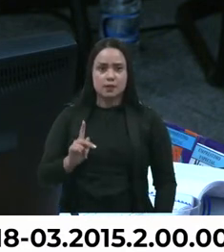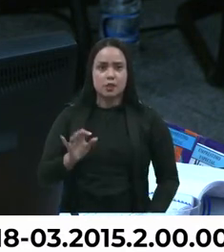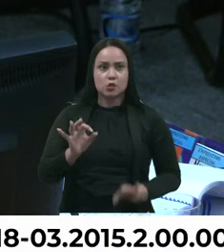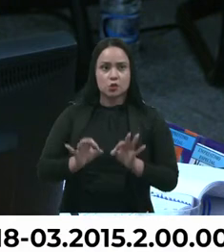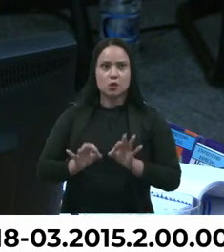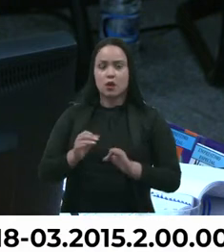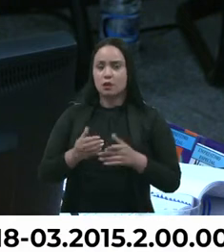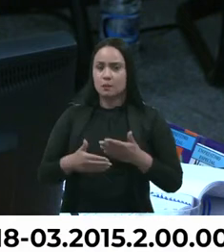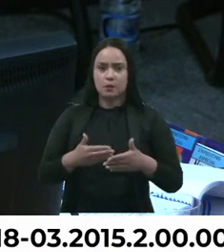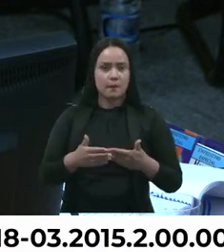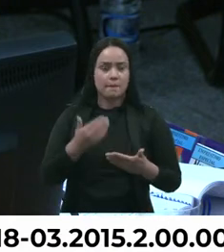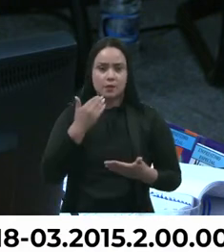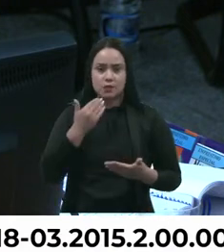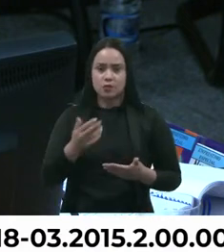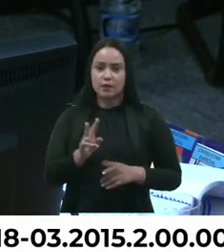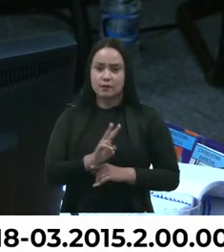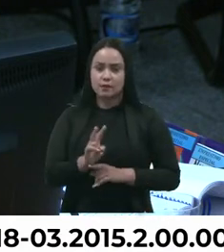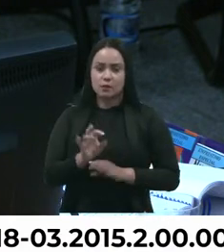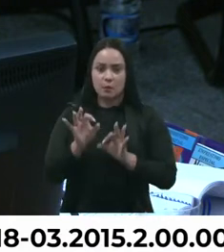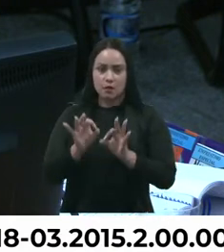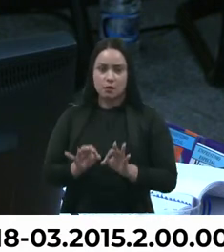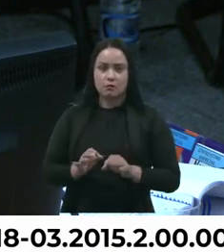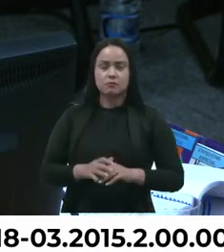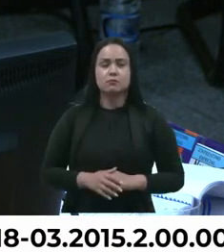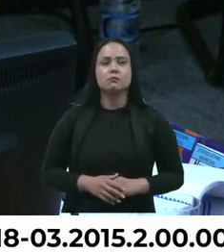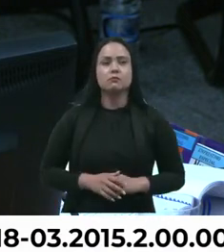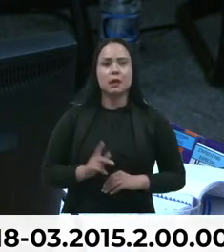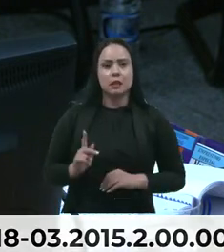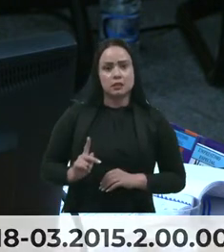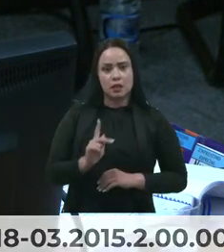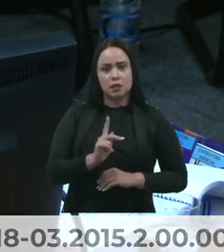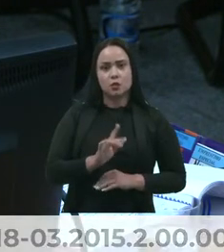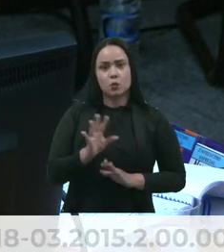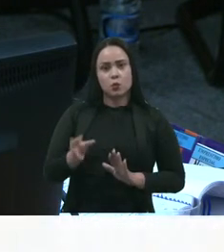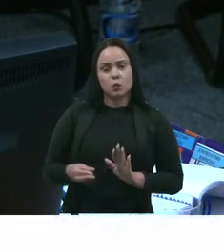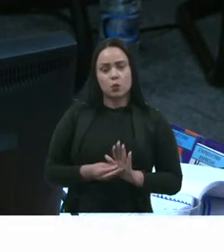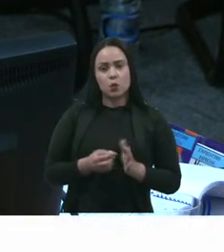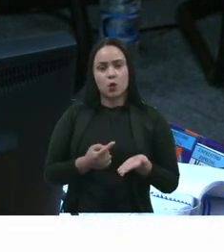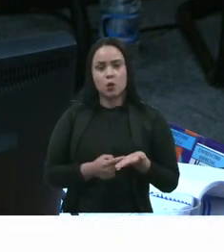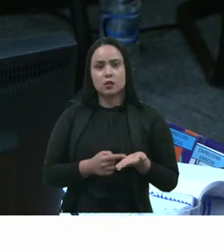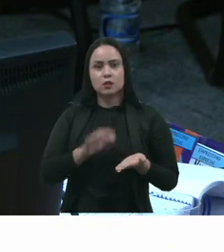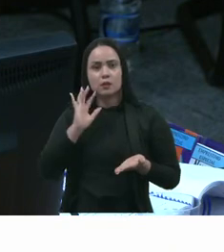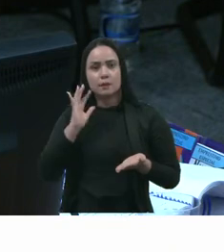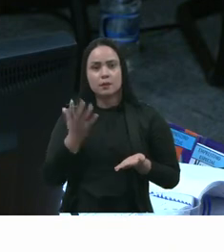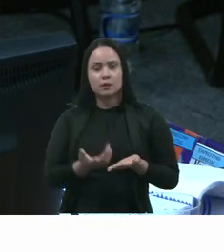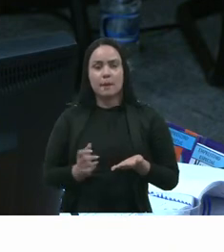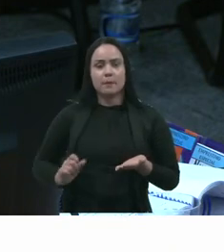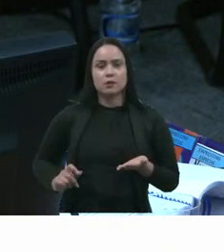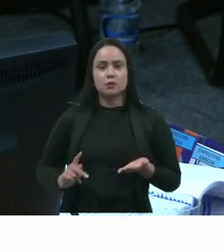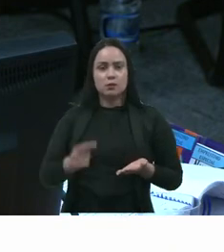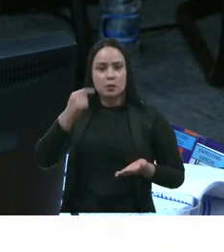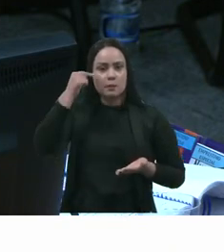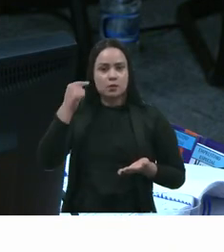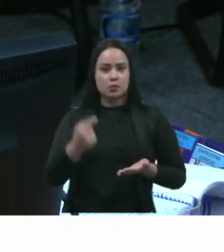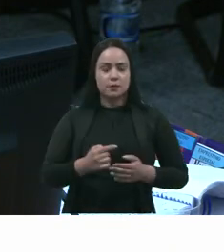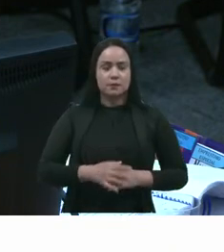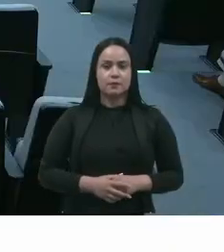julgar improcedente o pedido de revisão disciplinar, mantendo íntegro o acórdão que determinou a aposentadoria